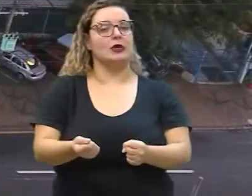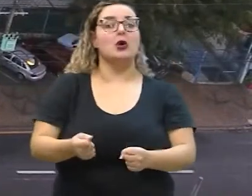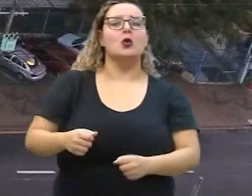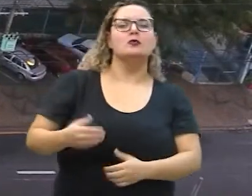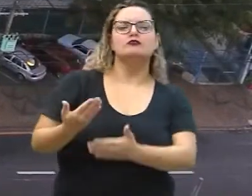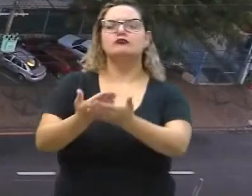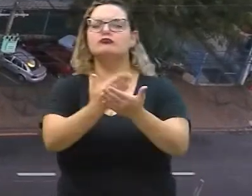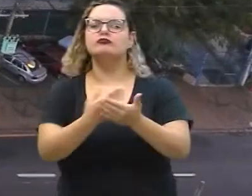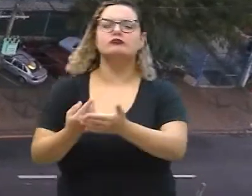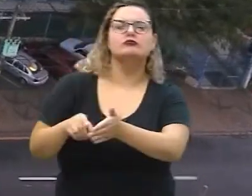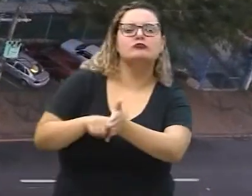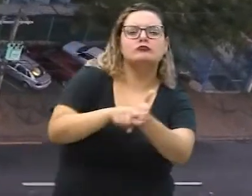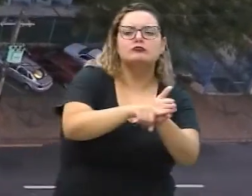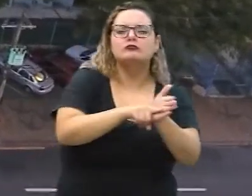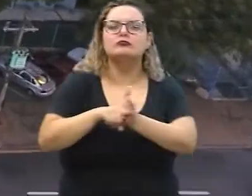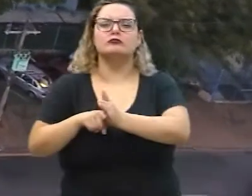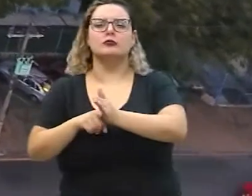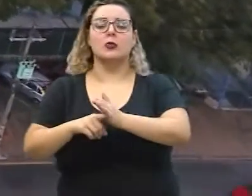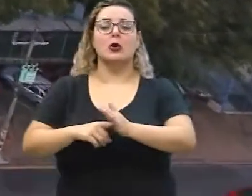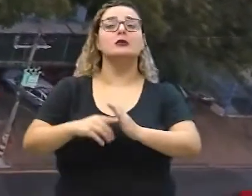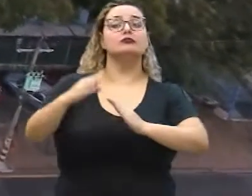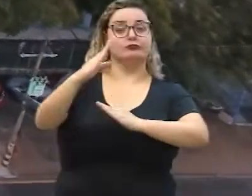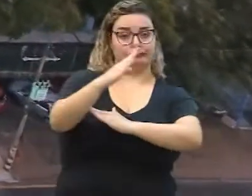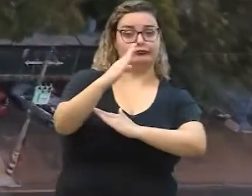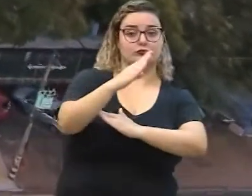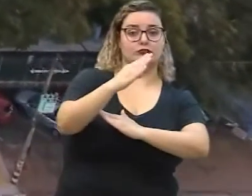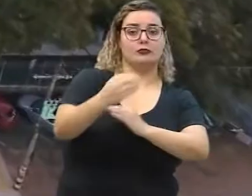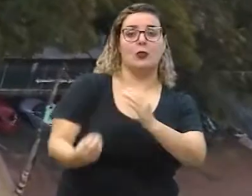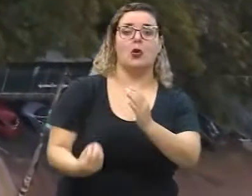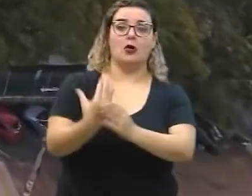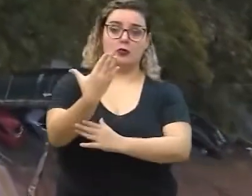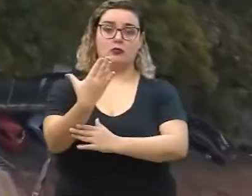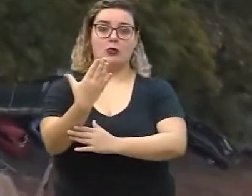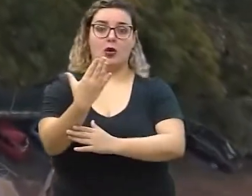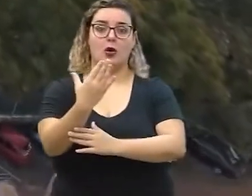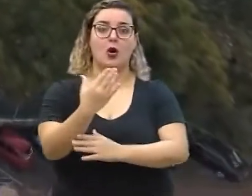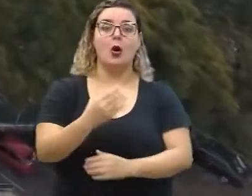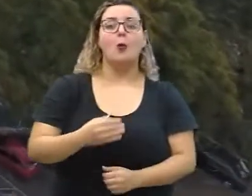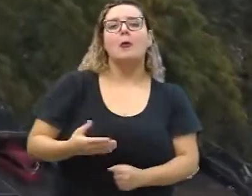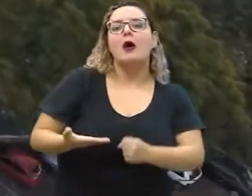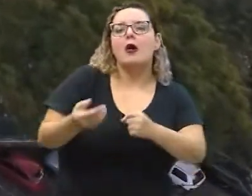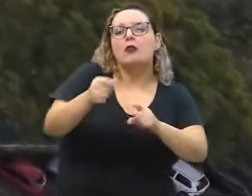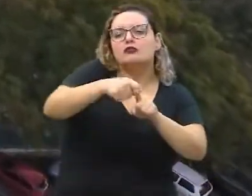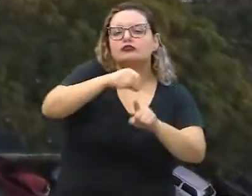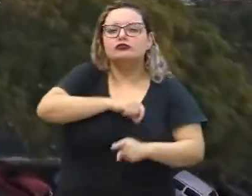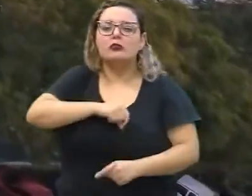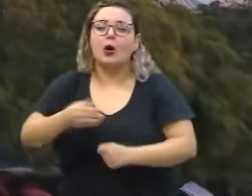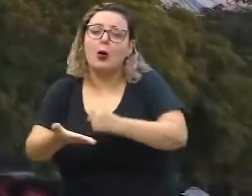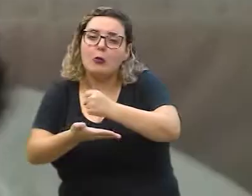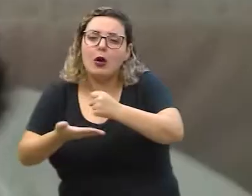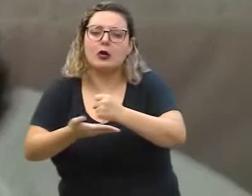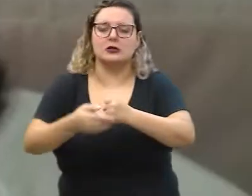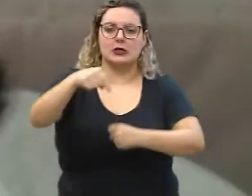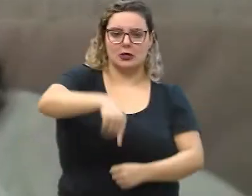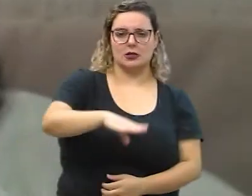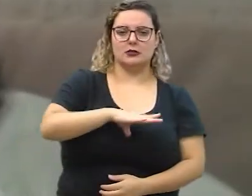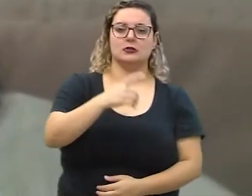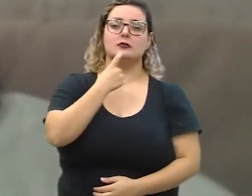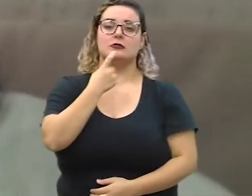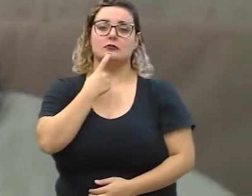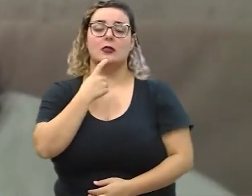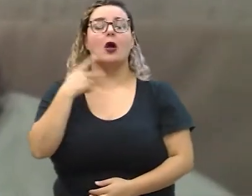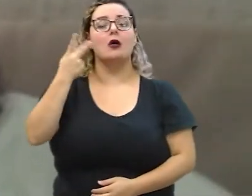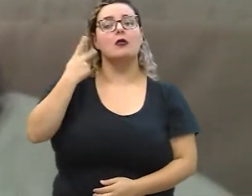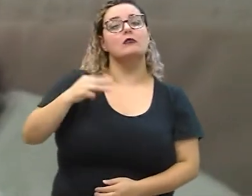da Câmara de Campinas vai analisar a possibilidade da criação de um programa municipal de renda básica, como explica a